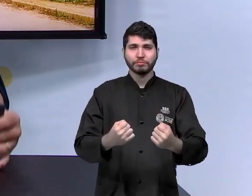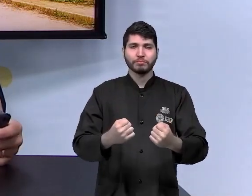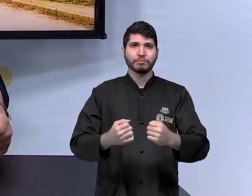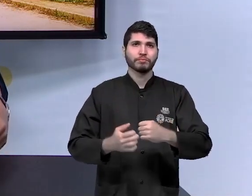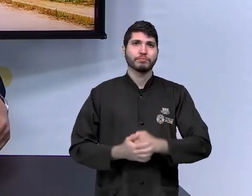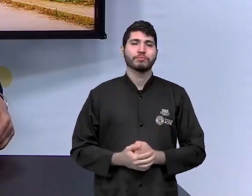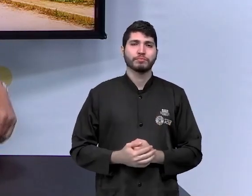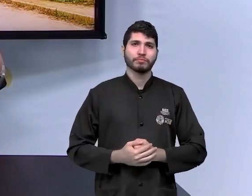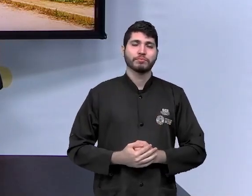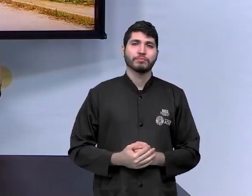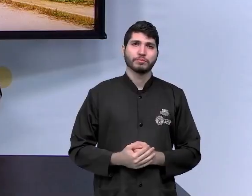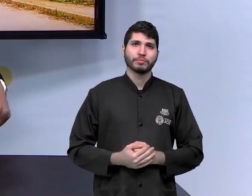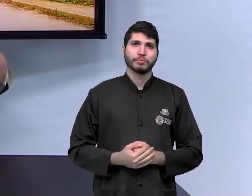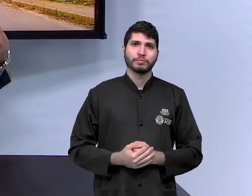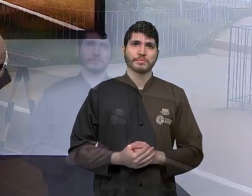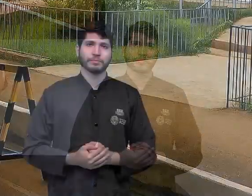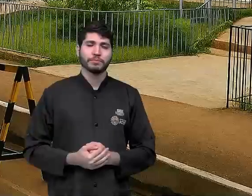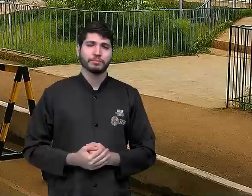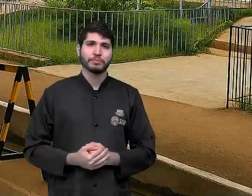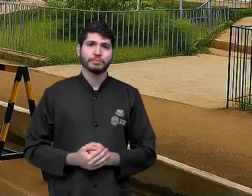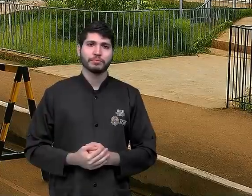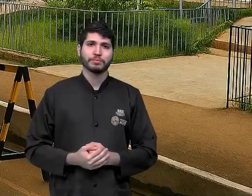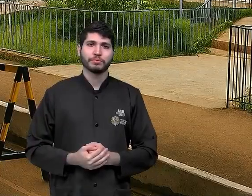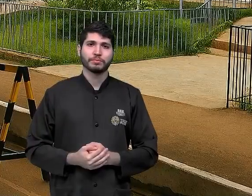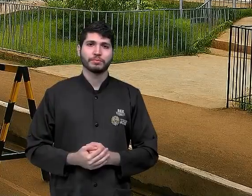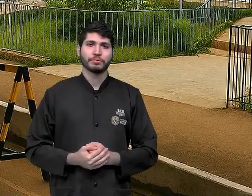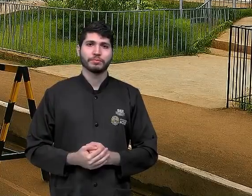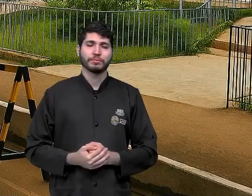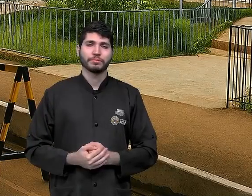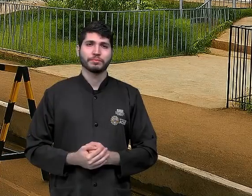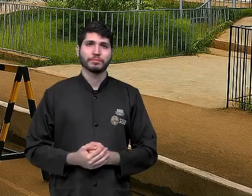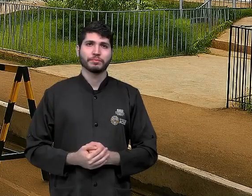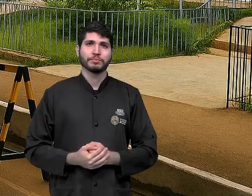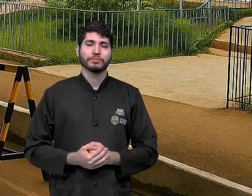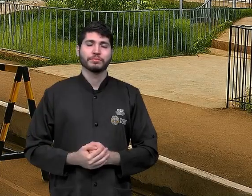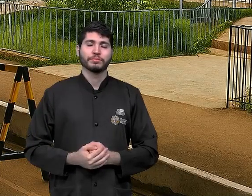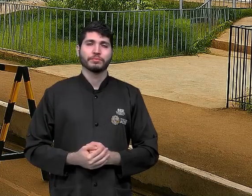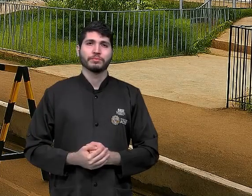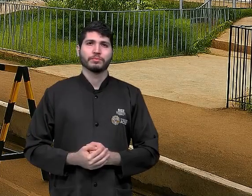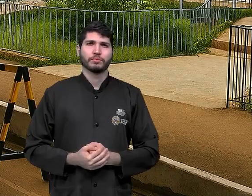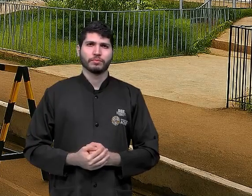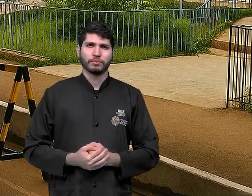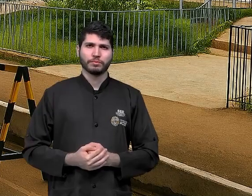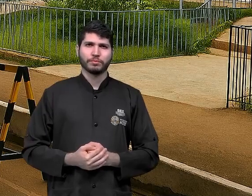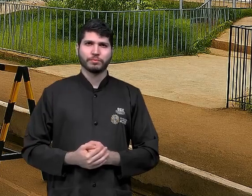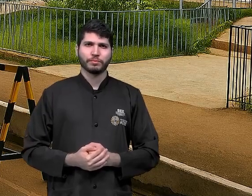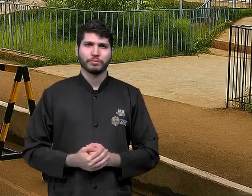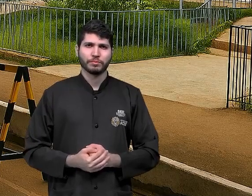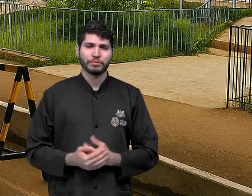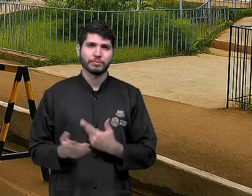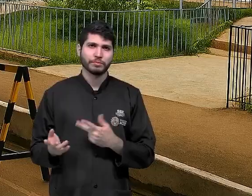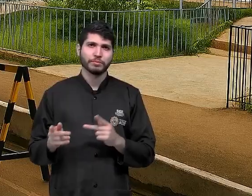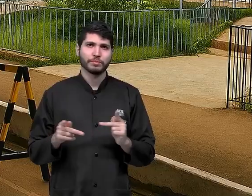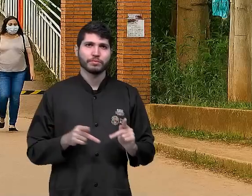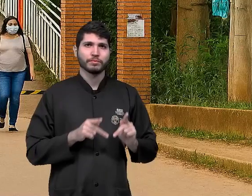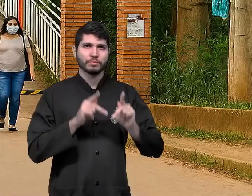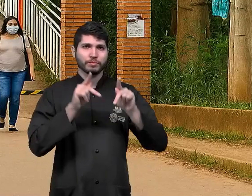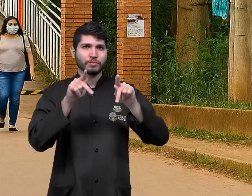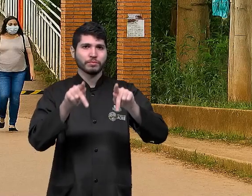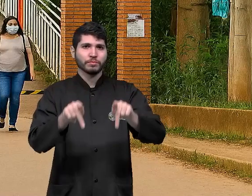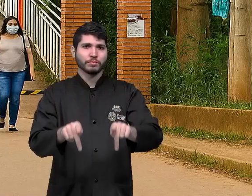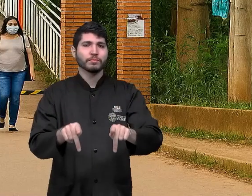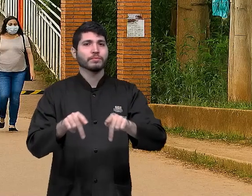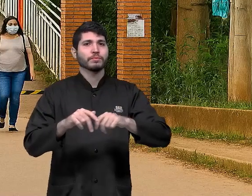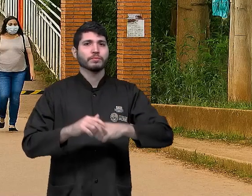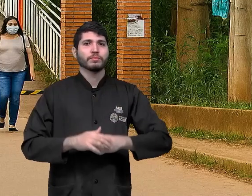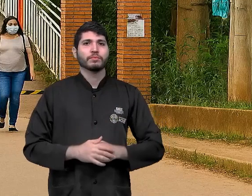frontera. Então, ela ocorre principalmente aí, que é a ponte da amizade,